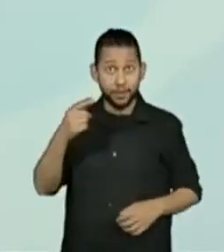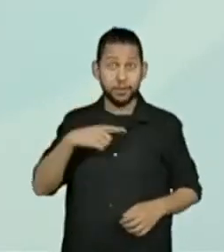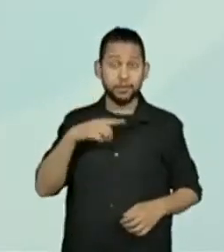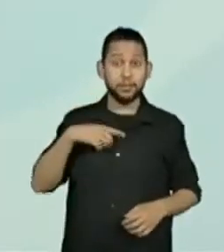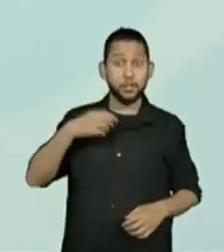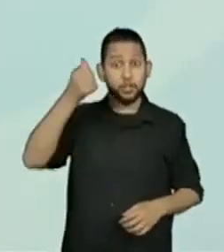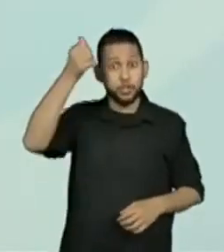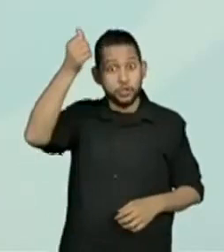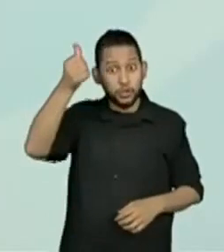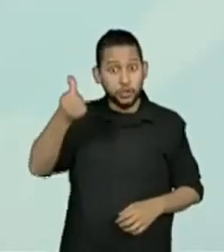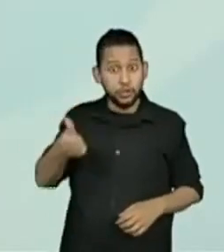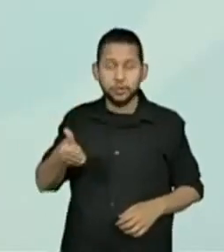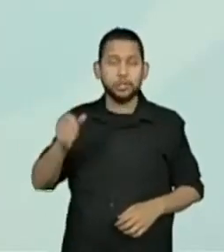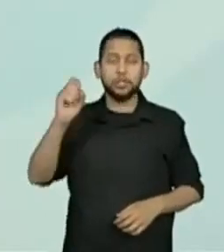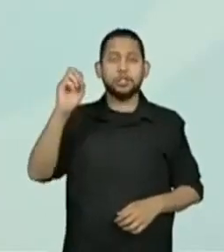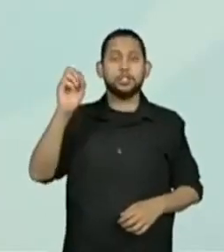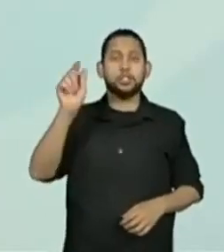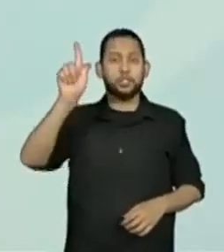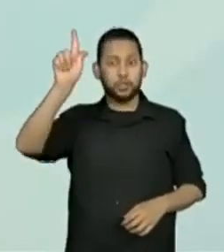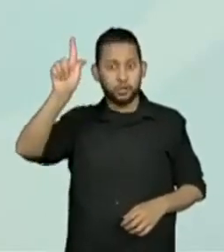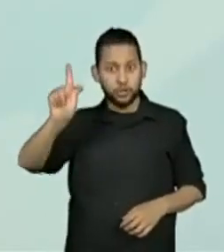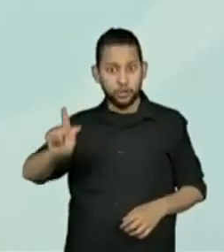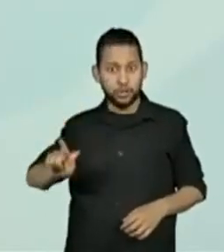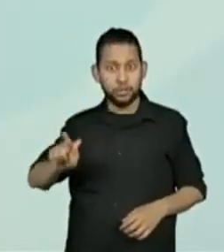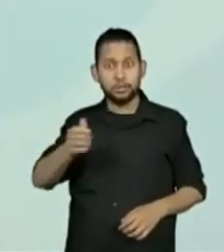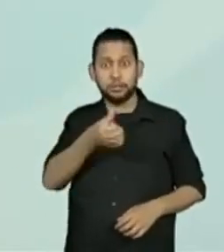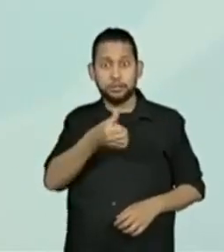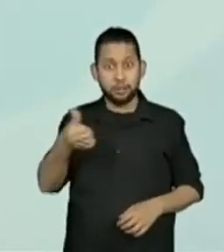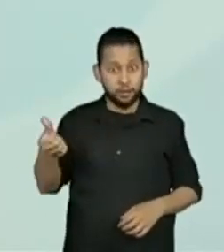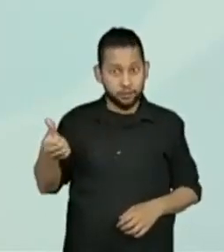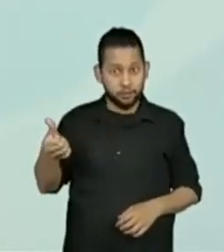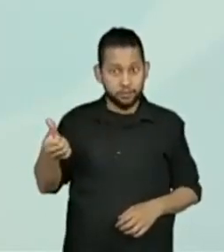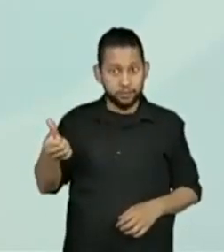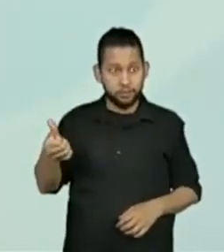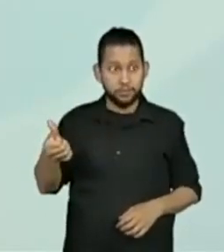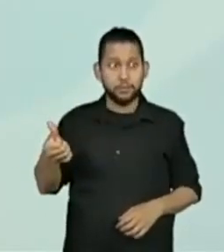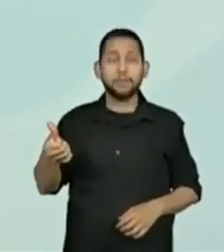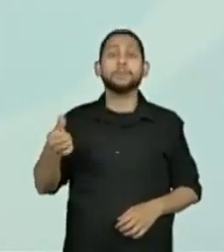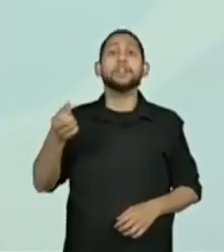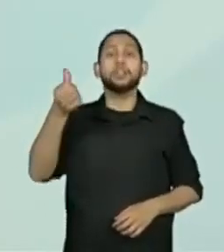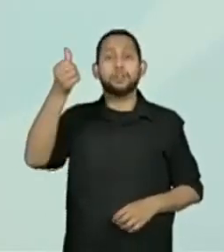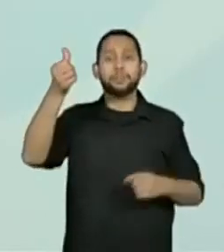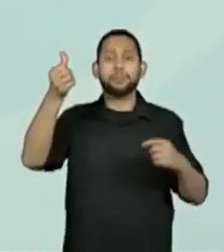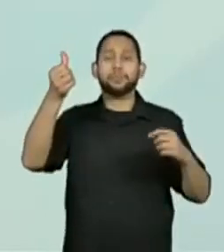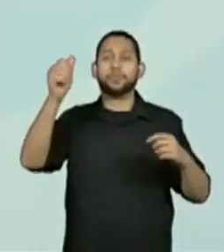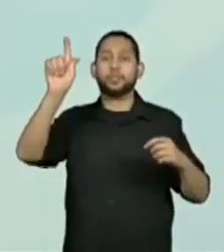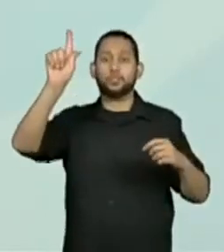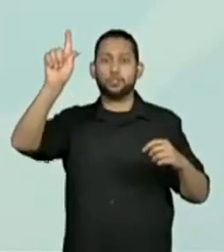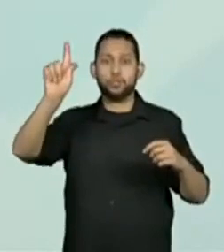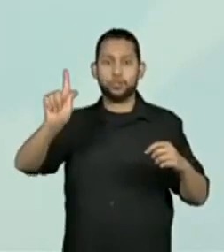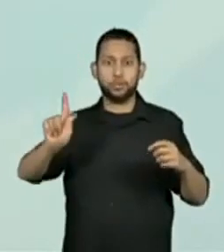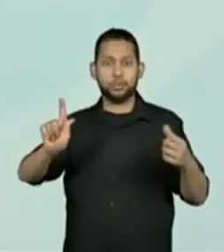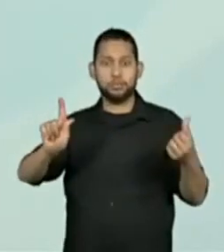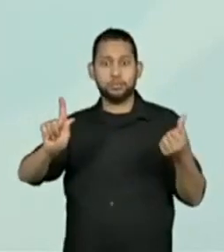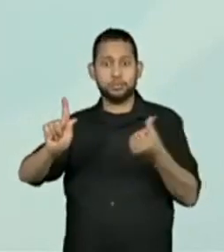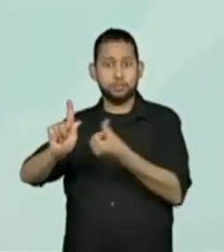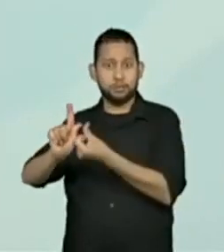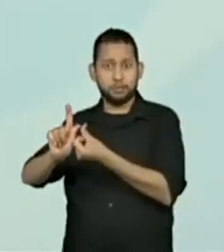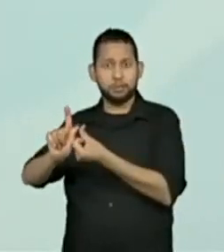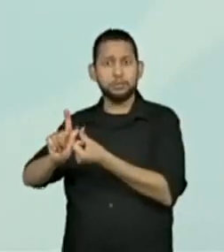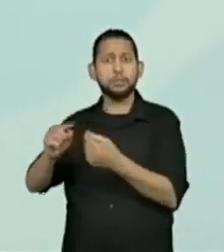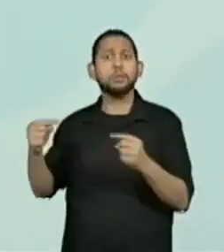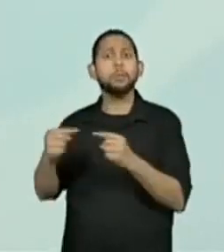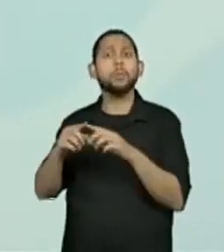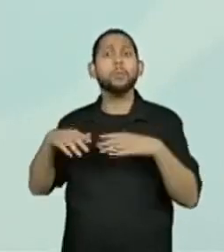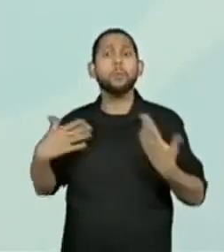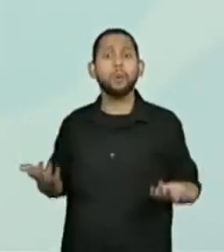qual é a turma que está na posição G6? E aí, vamos lá? Eu quero contribuições dos alunos,